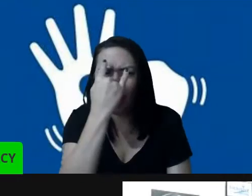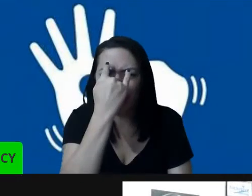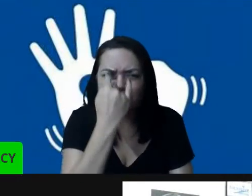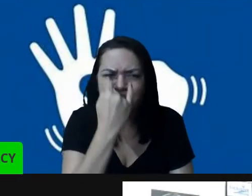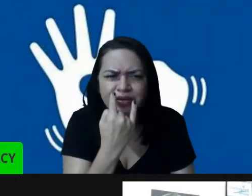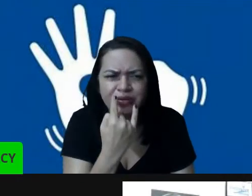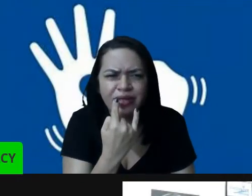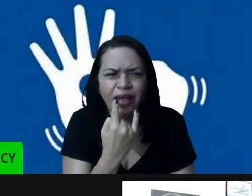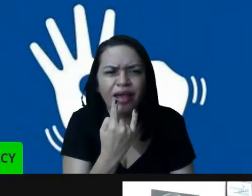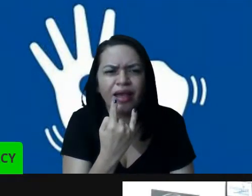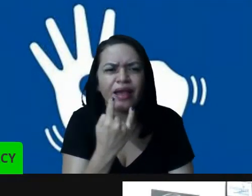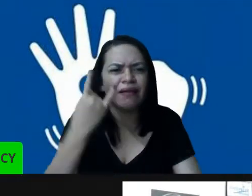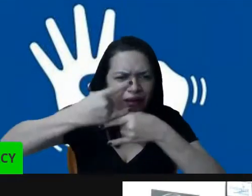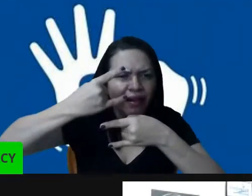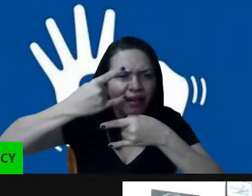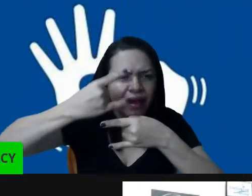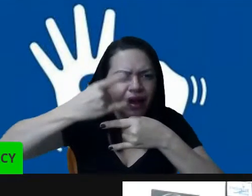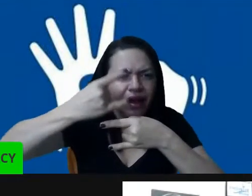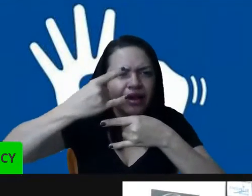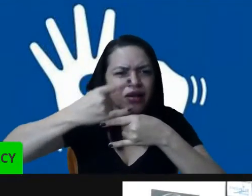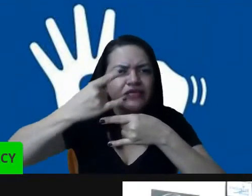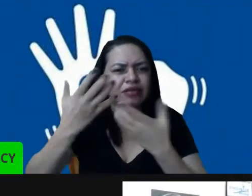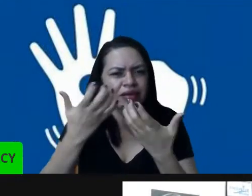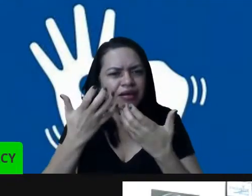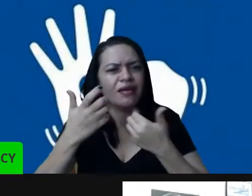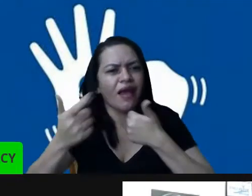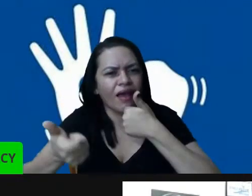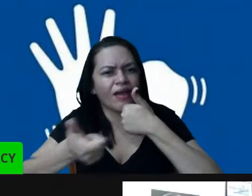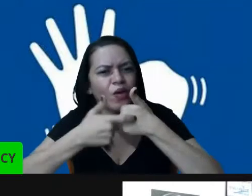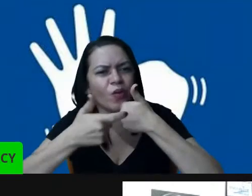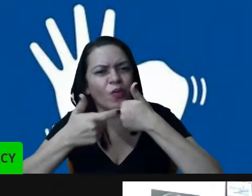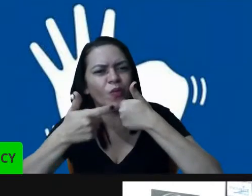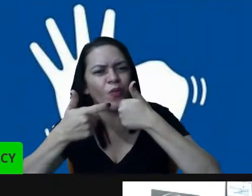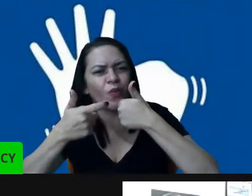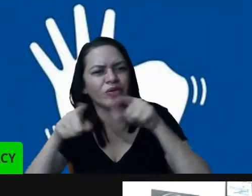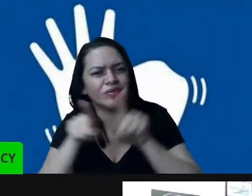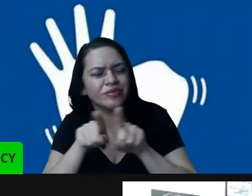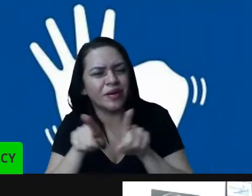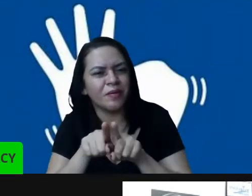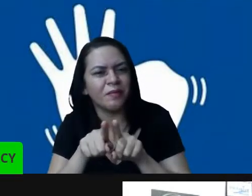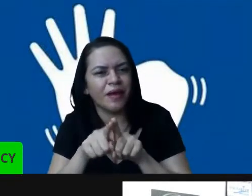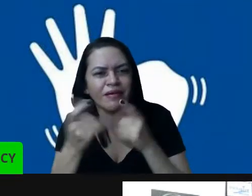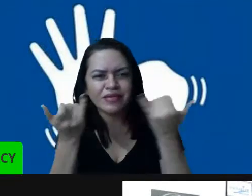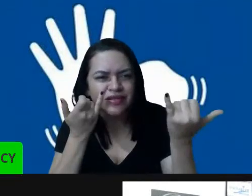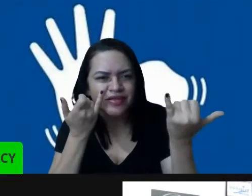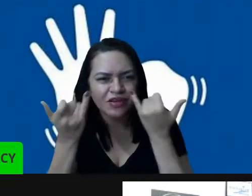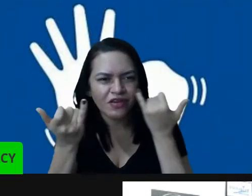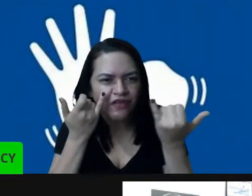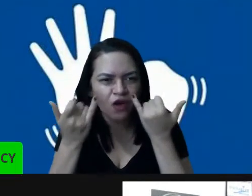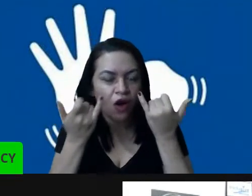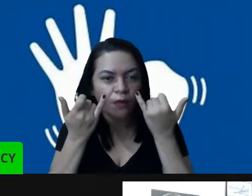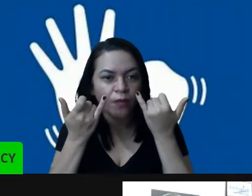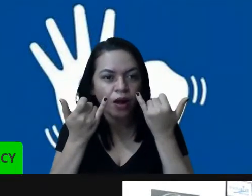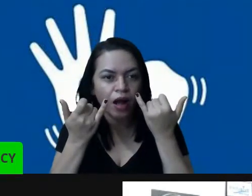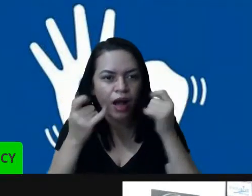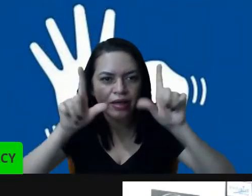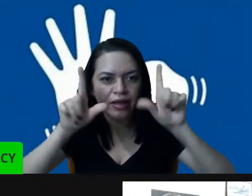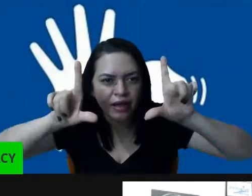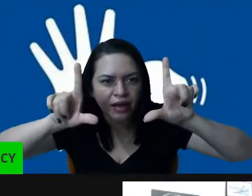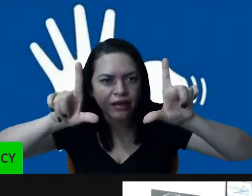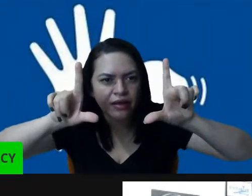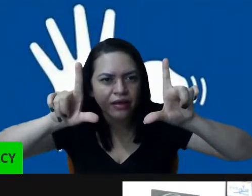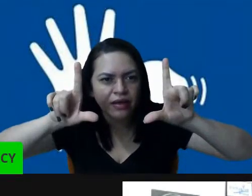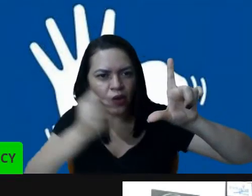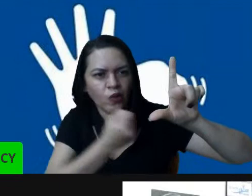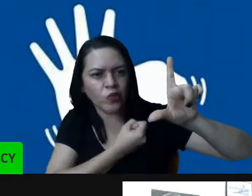que assistem lives, né? Que querem curtir também, que também querem se informar. E elas assim, tá passando aqui na tela nosso número,